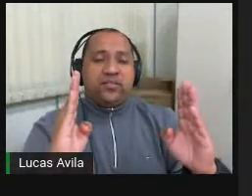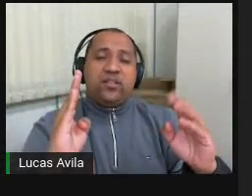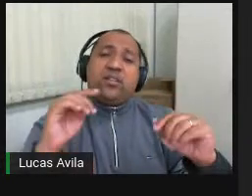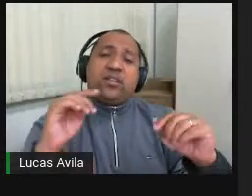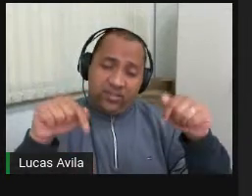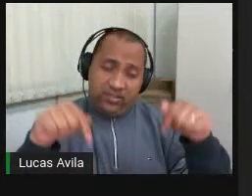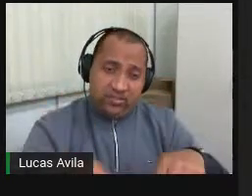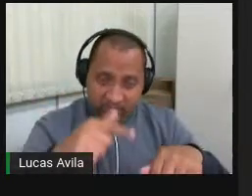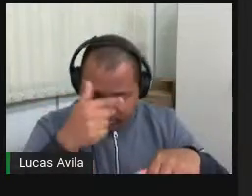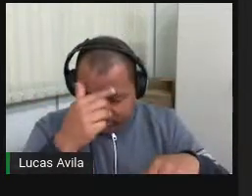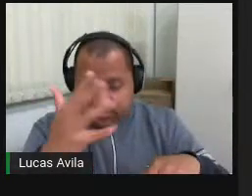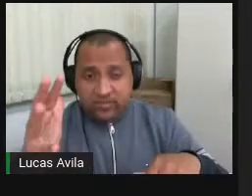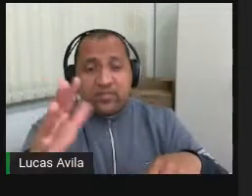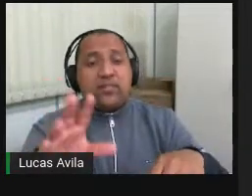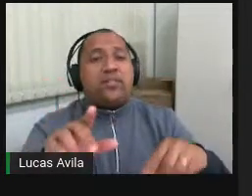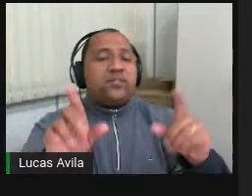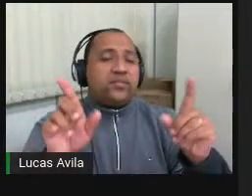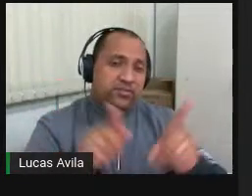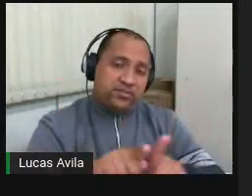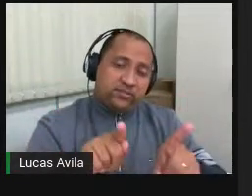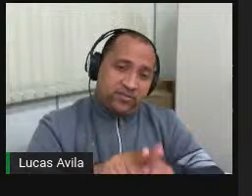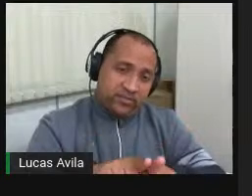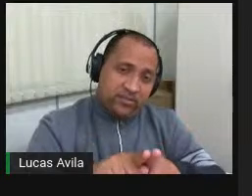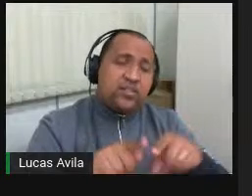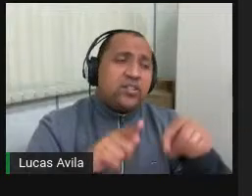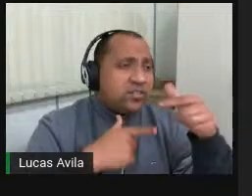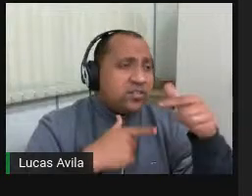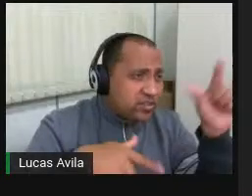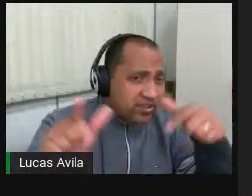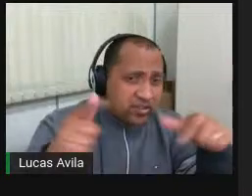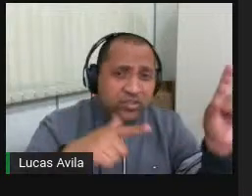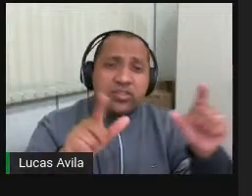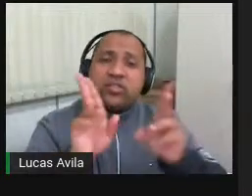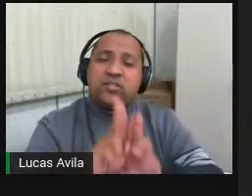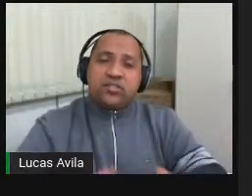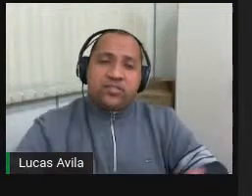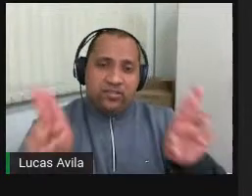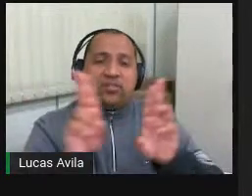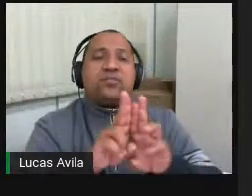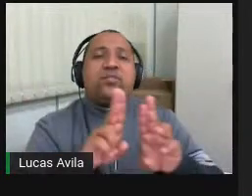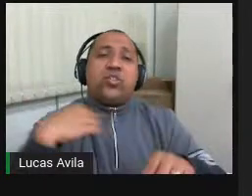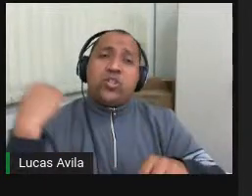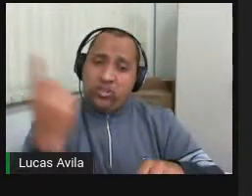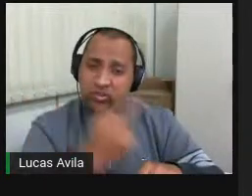Unipampa, quanto as outras universidades, e para que possamos